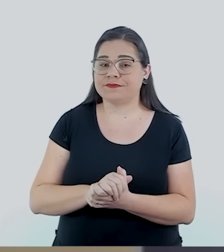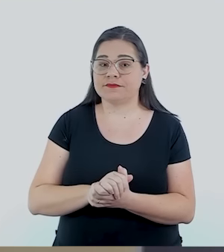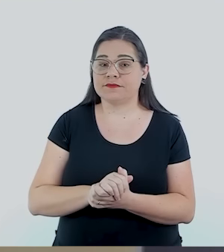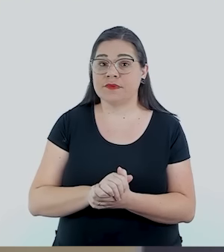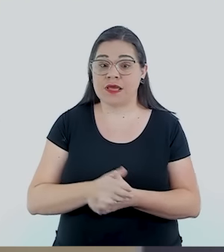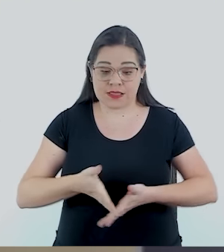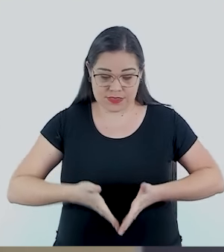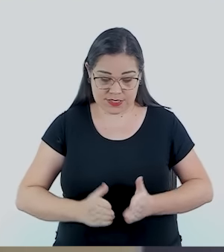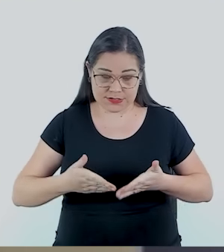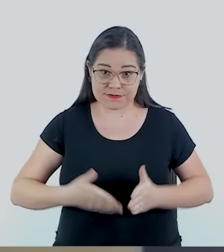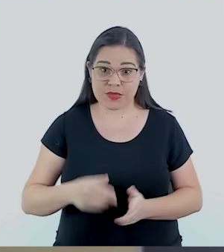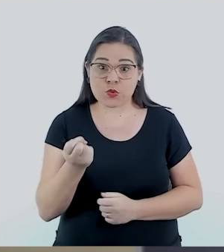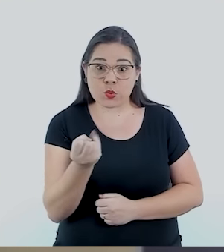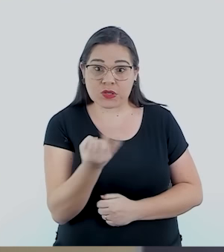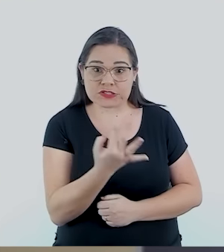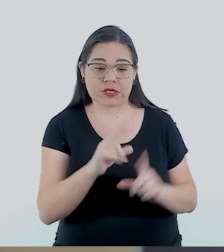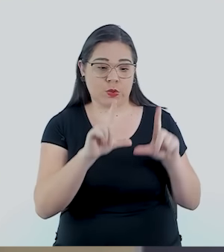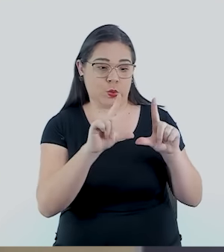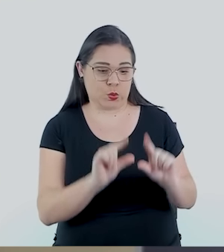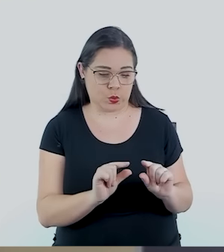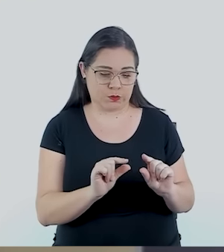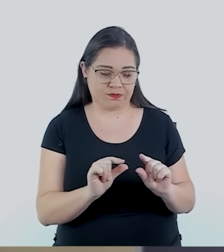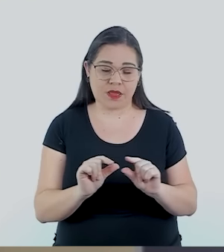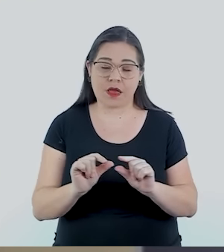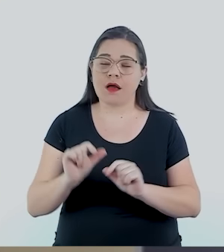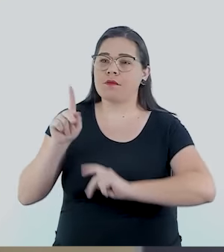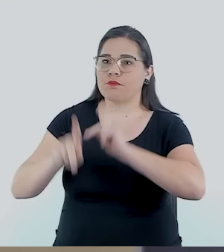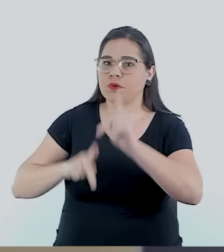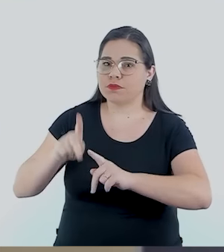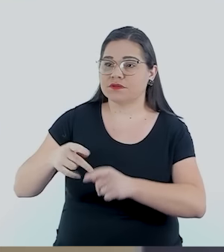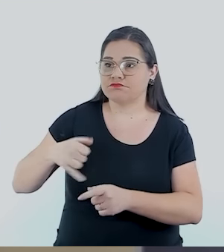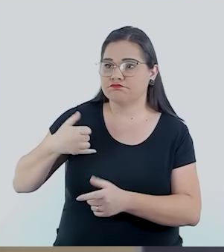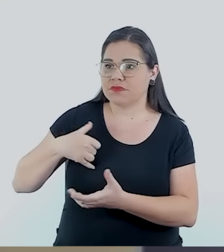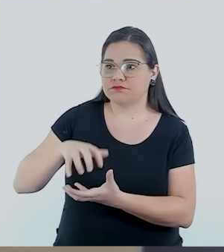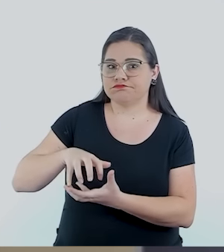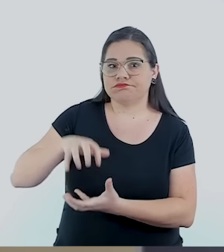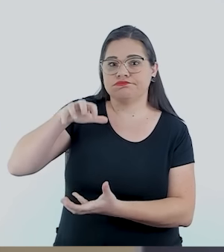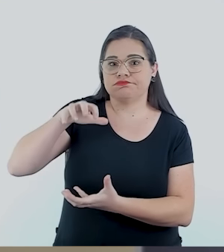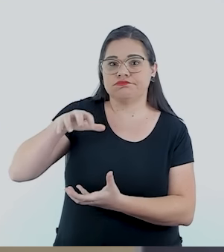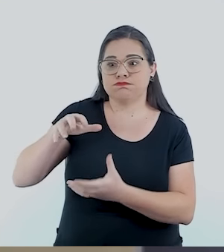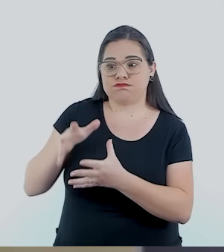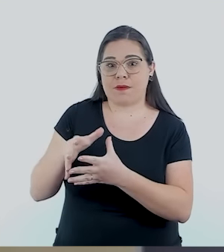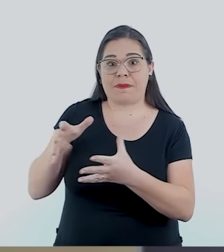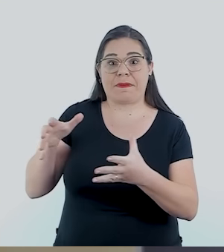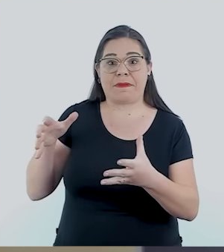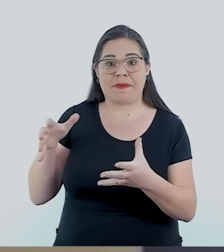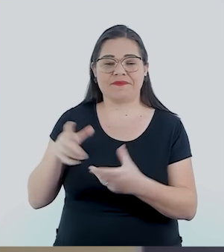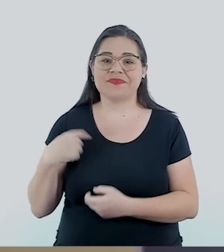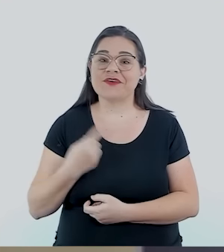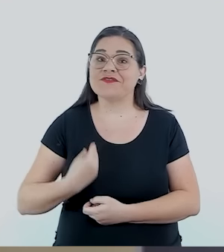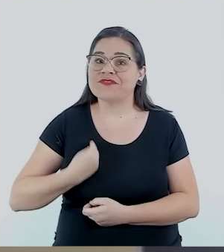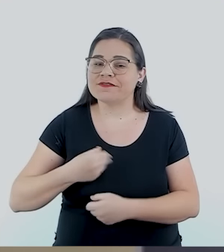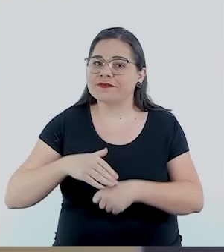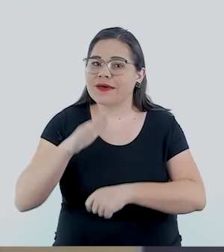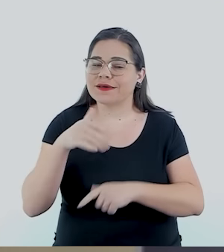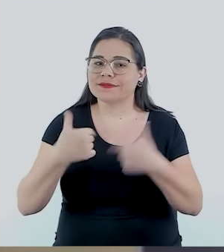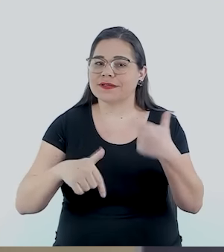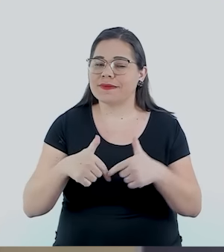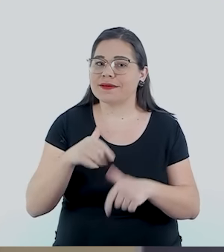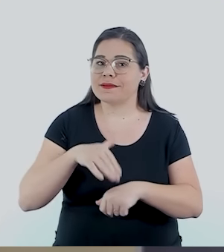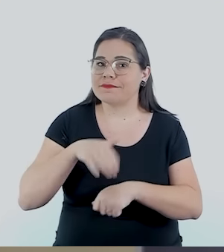caiu e a população mais velha tem crescido cada vez mais a gente vive mais a gente trabalha mais a